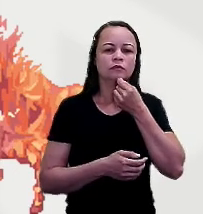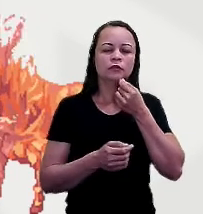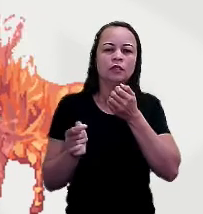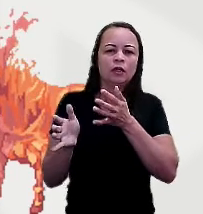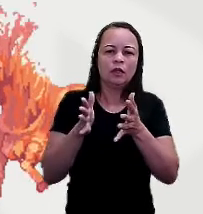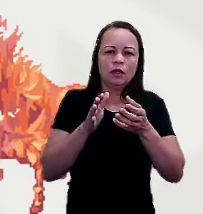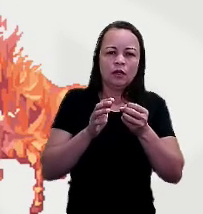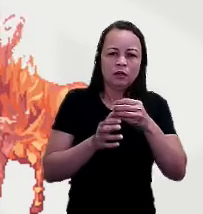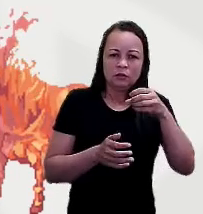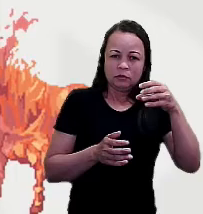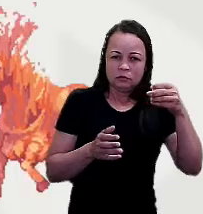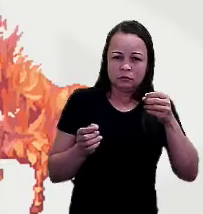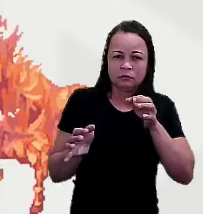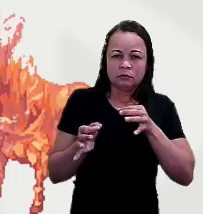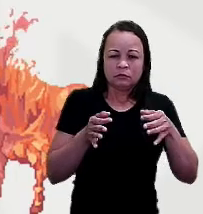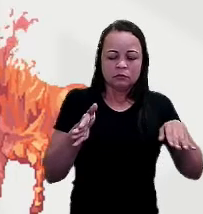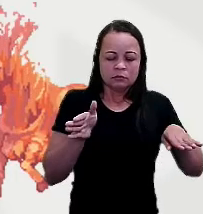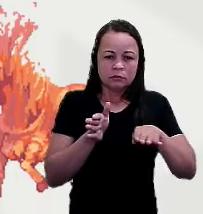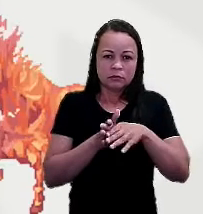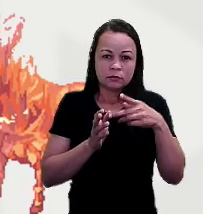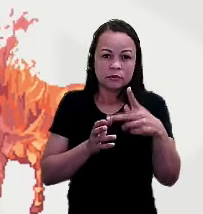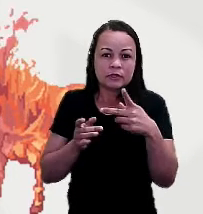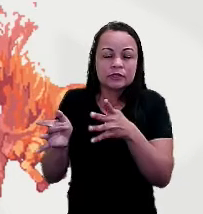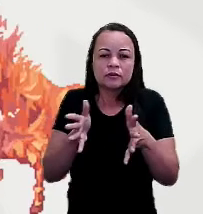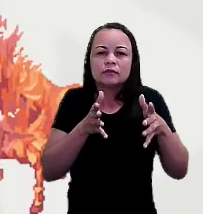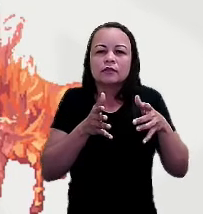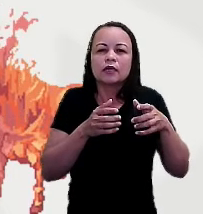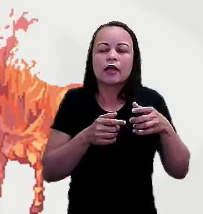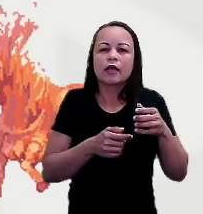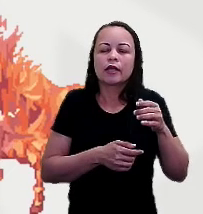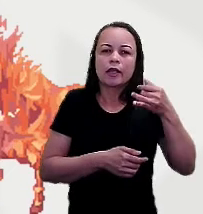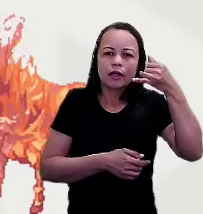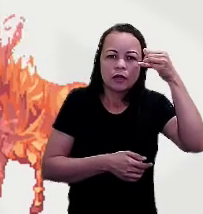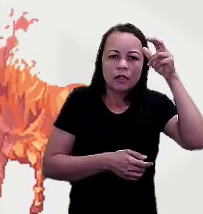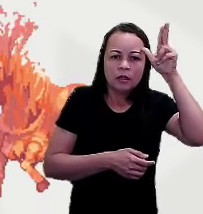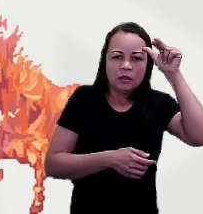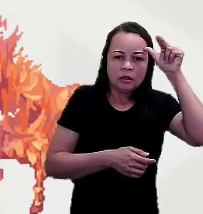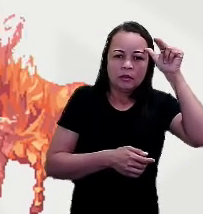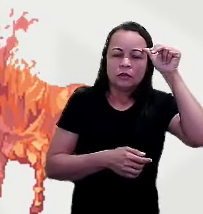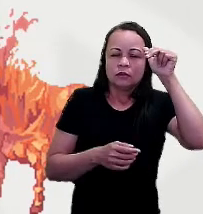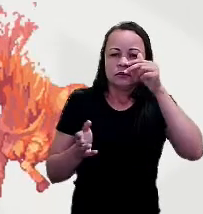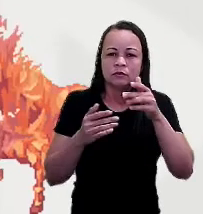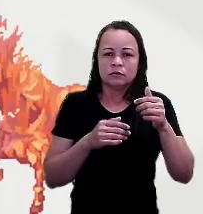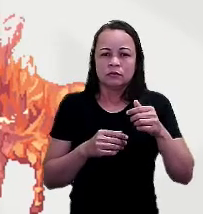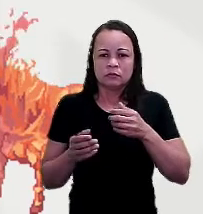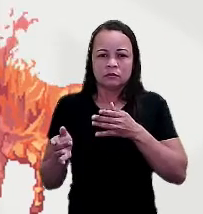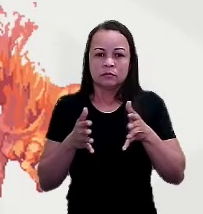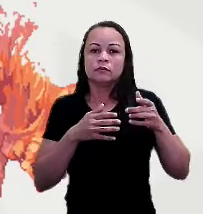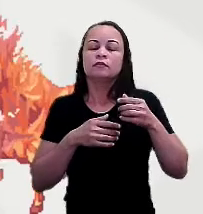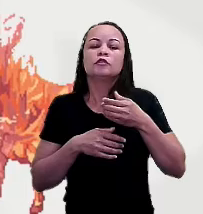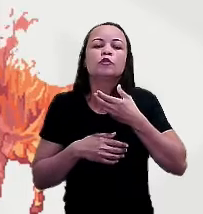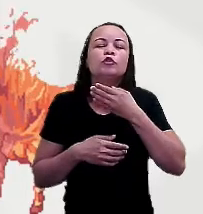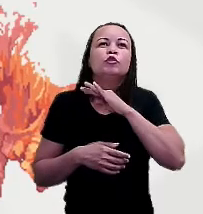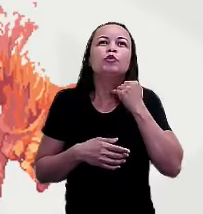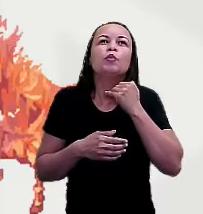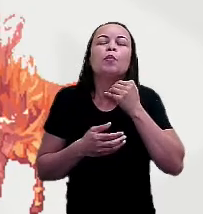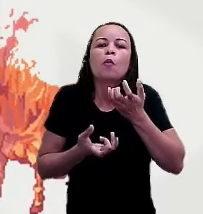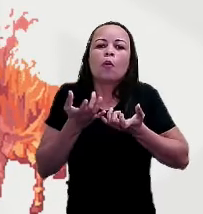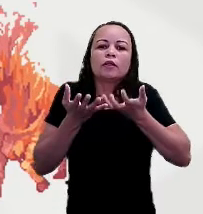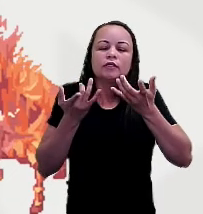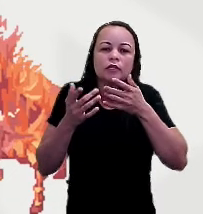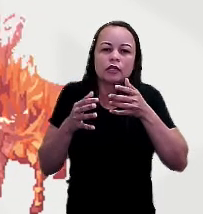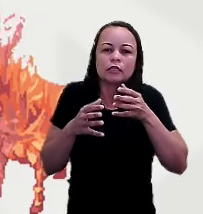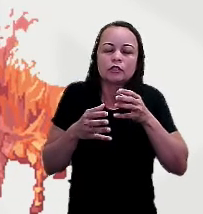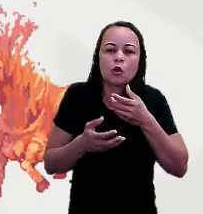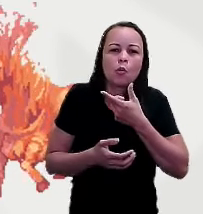destino. Ele sabe que é noite da mula sem cabeça, bicho amaldiçoado, que ataca a